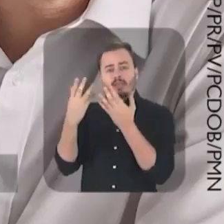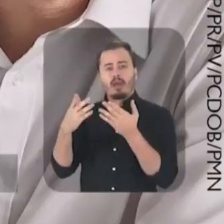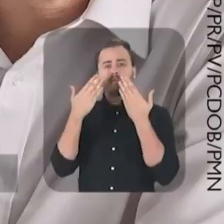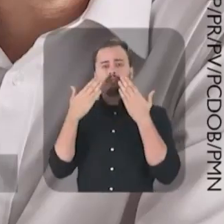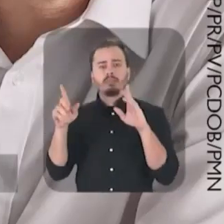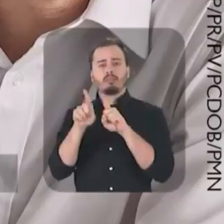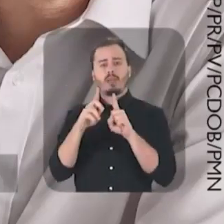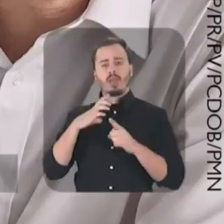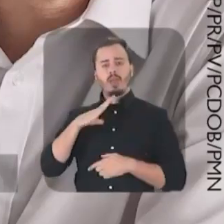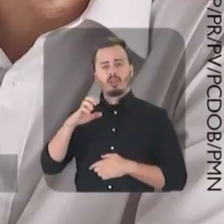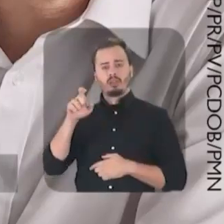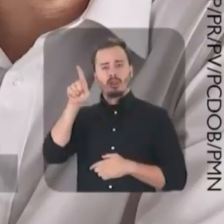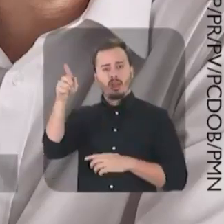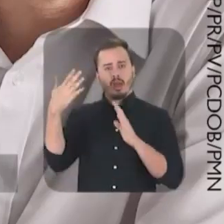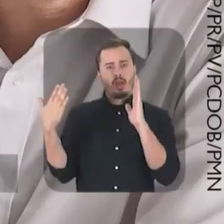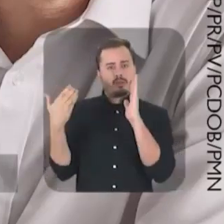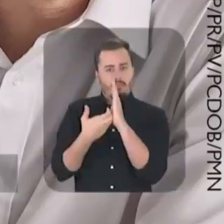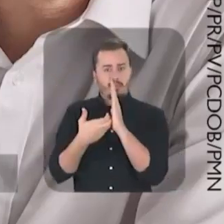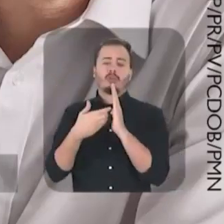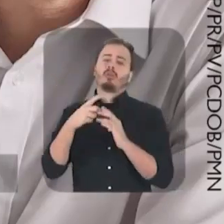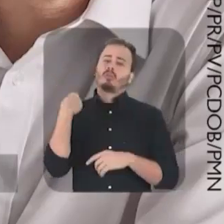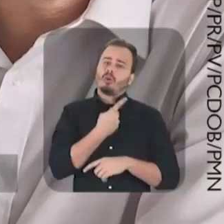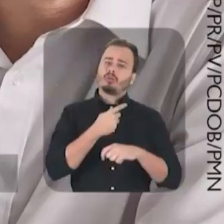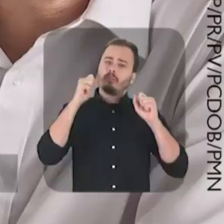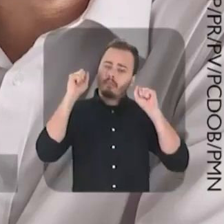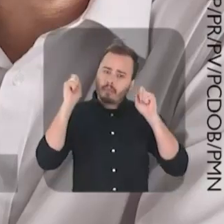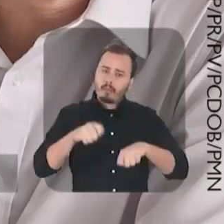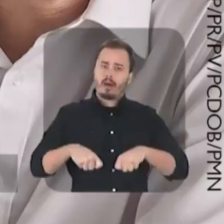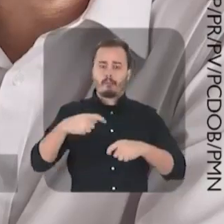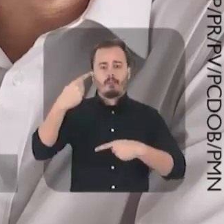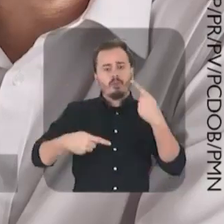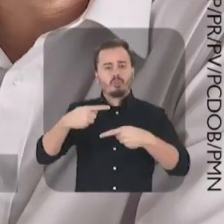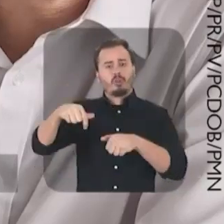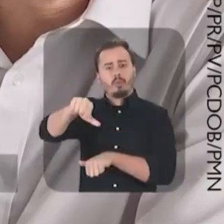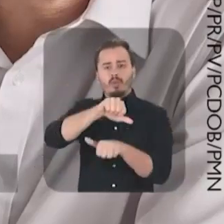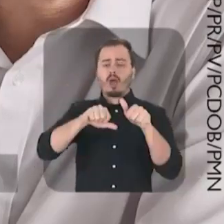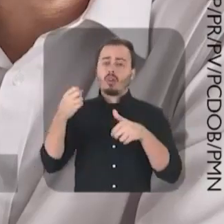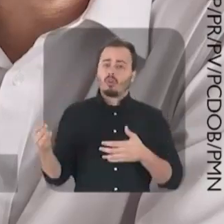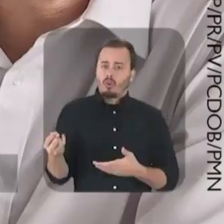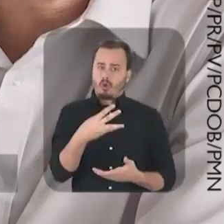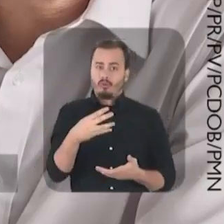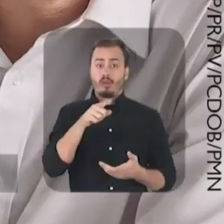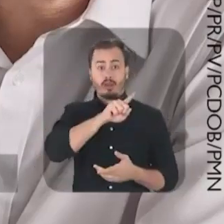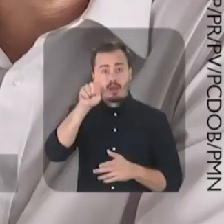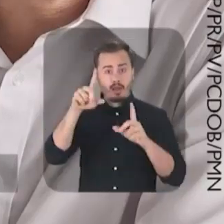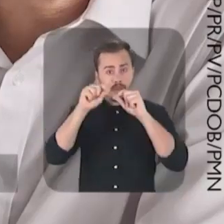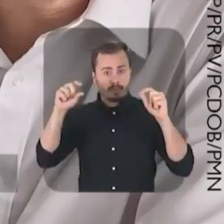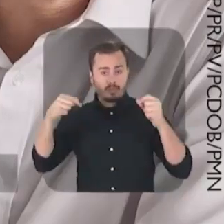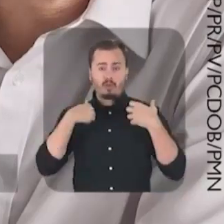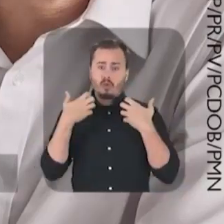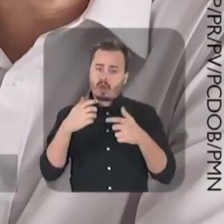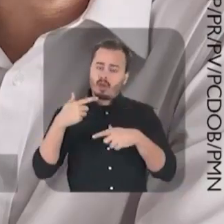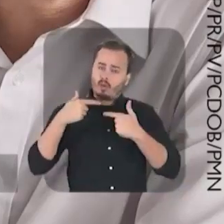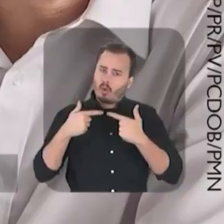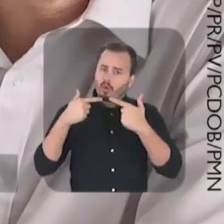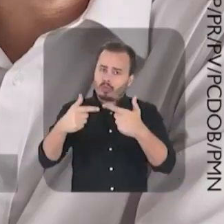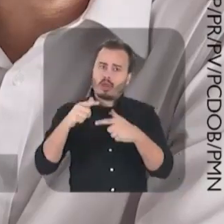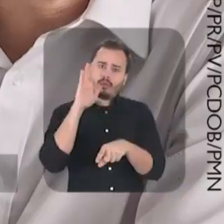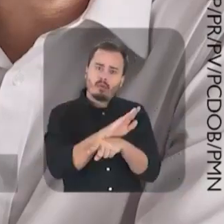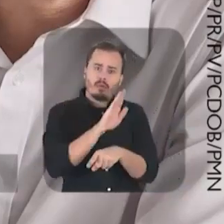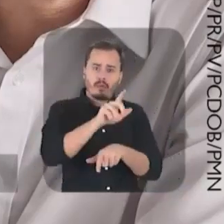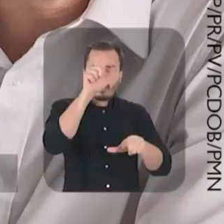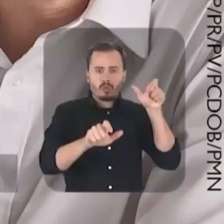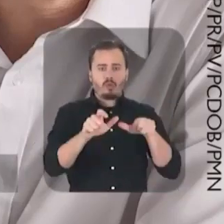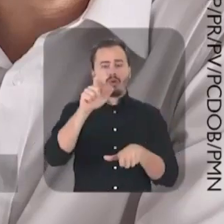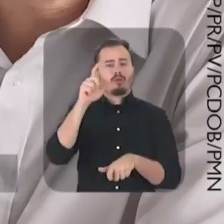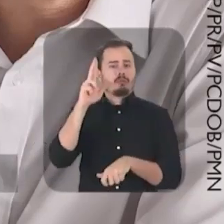construir uma nova política. Em Brasília, quero fazer mais pelos cearenses. Convido você para participar desta